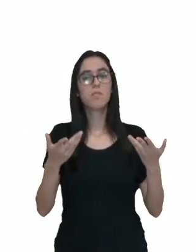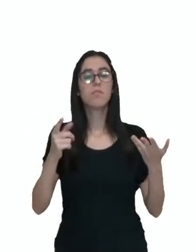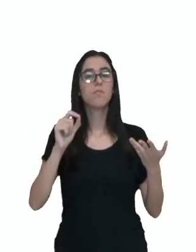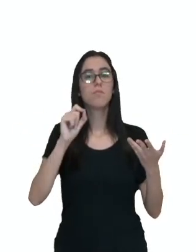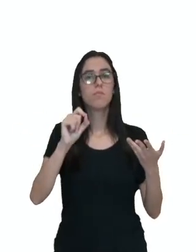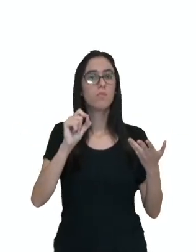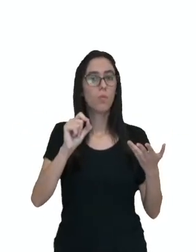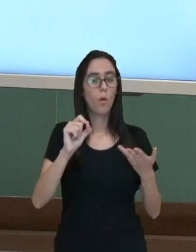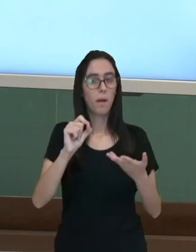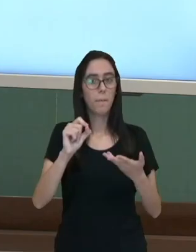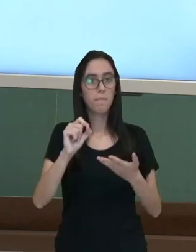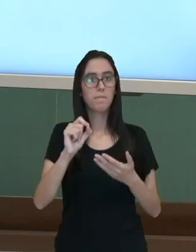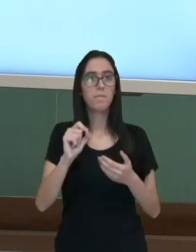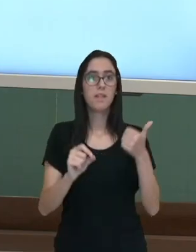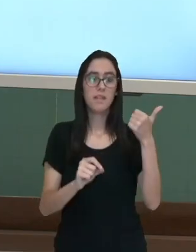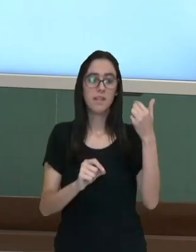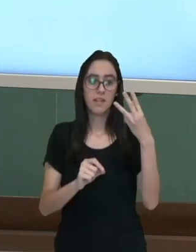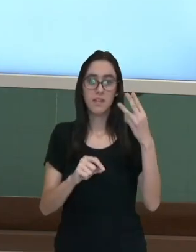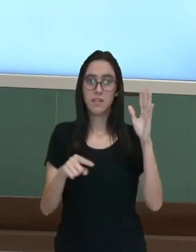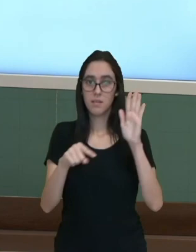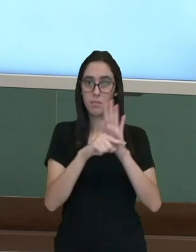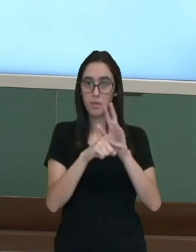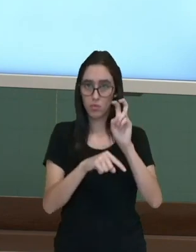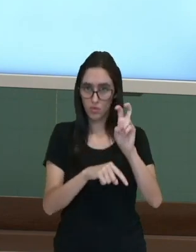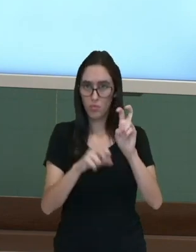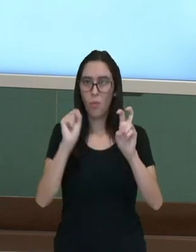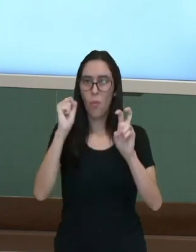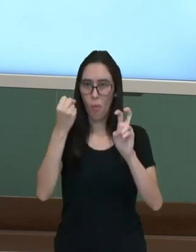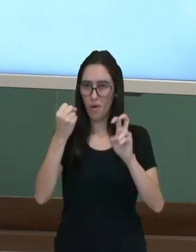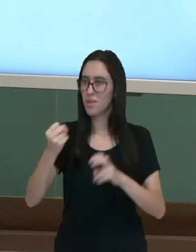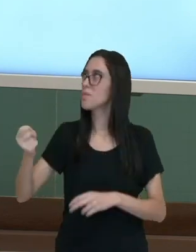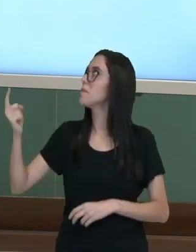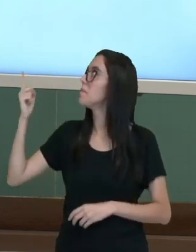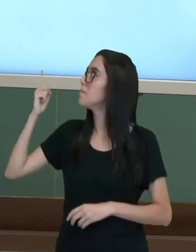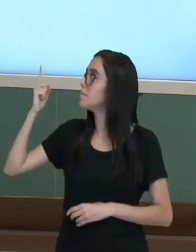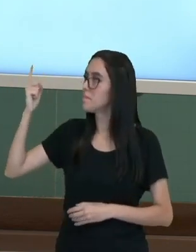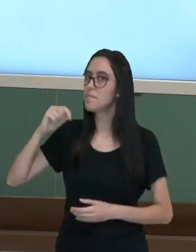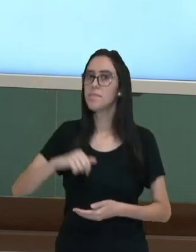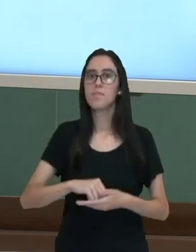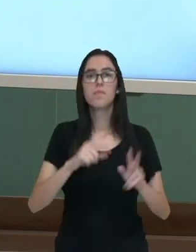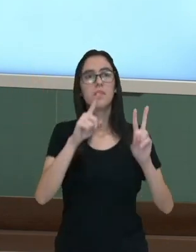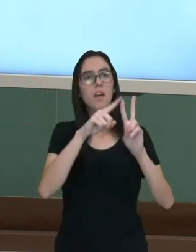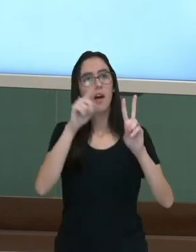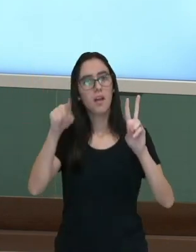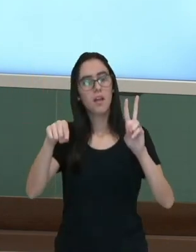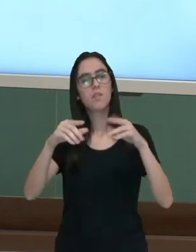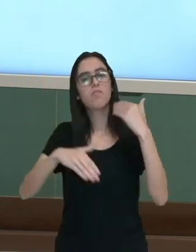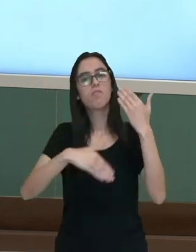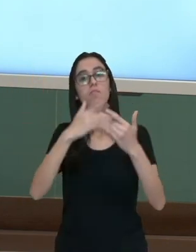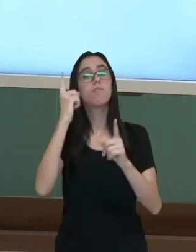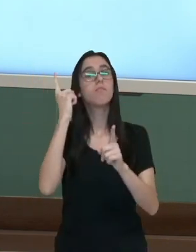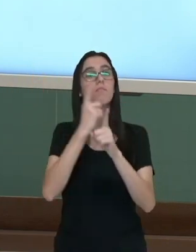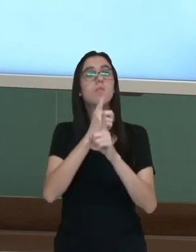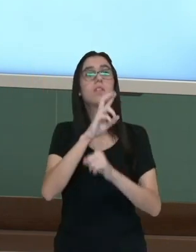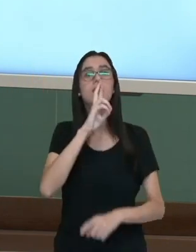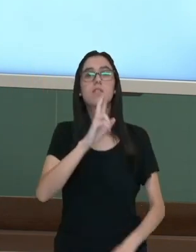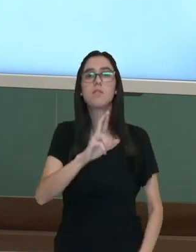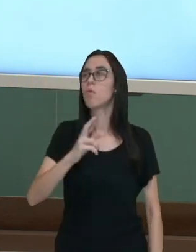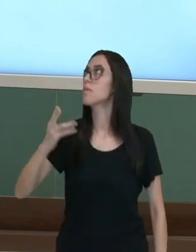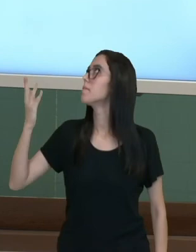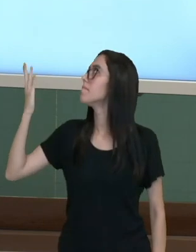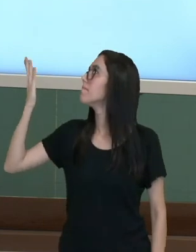Ou seja, 13 menos 5, 8. Vou tirar a raiz desse cara aí. Eu vou achar que a velocidade aqui é